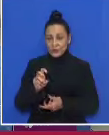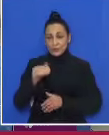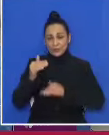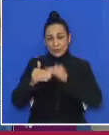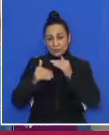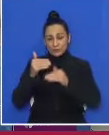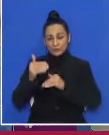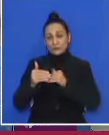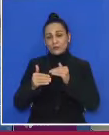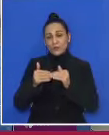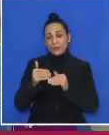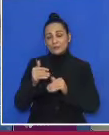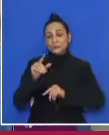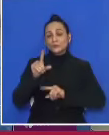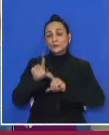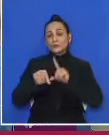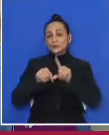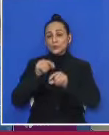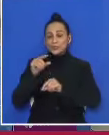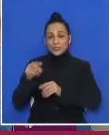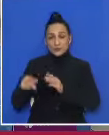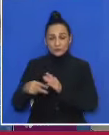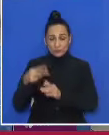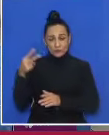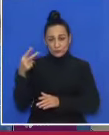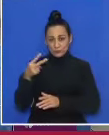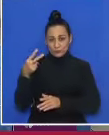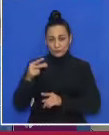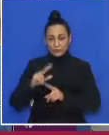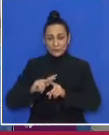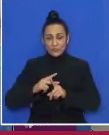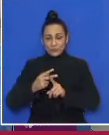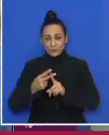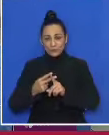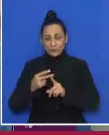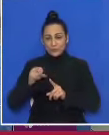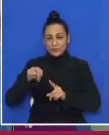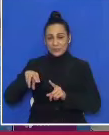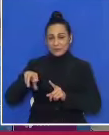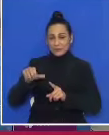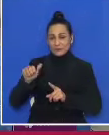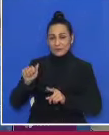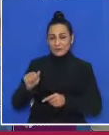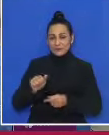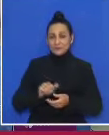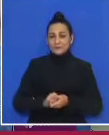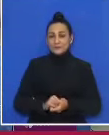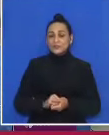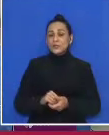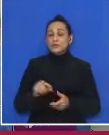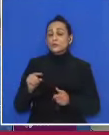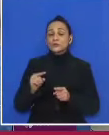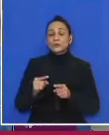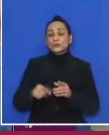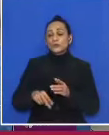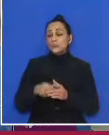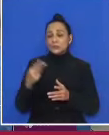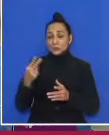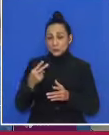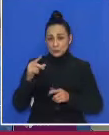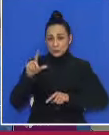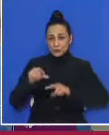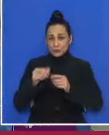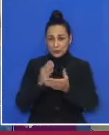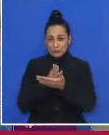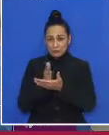para procedermos o segundo sorteio da dupla Sena. No segundo sorteio da dupla Sena, o